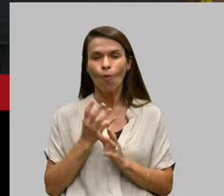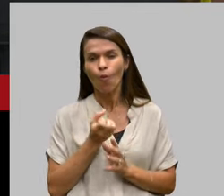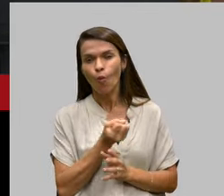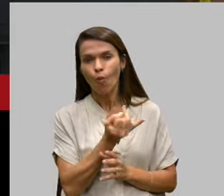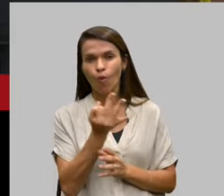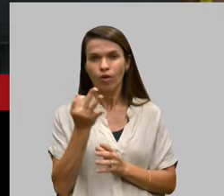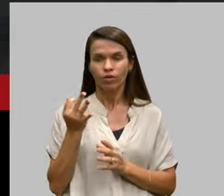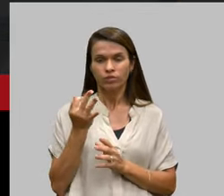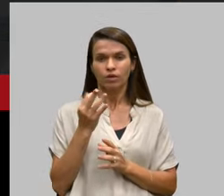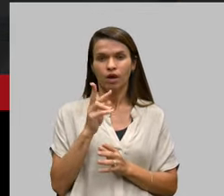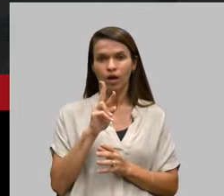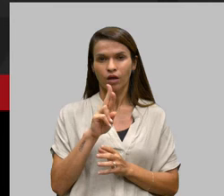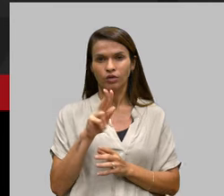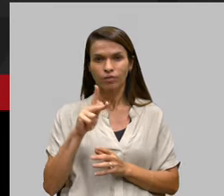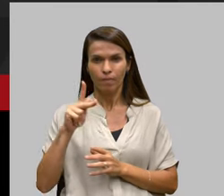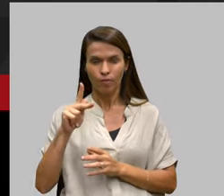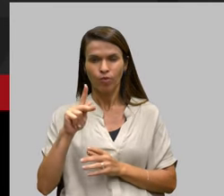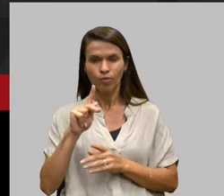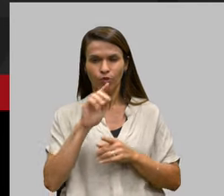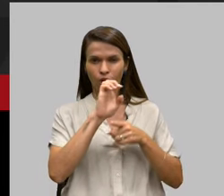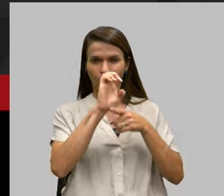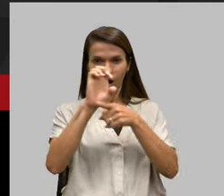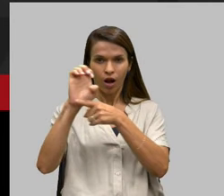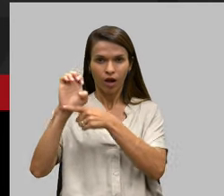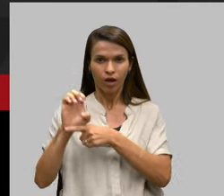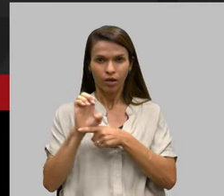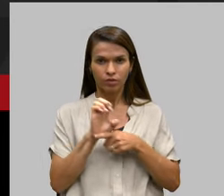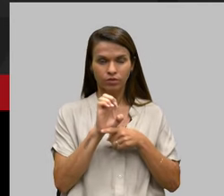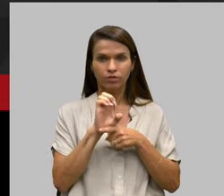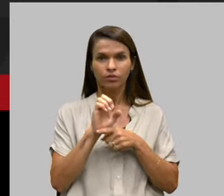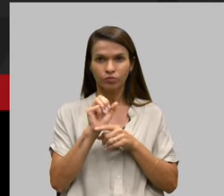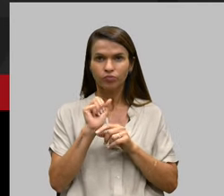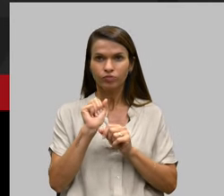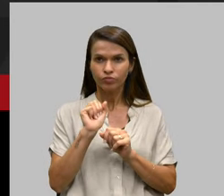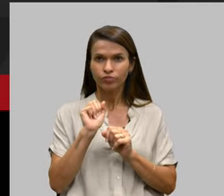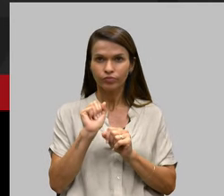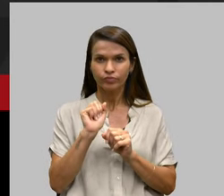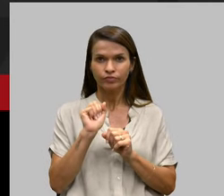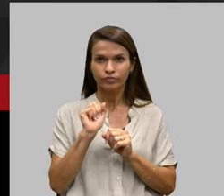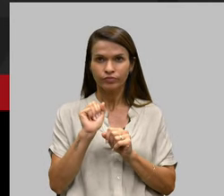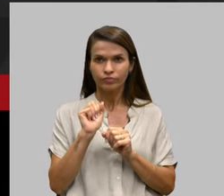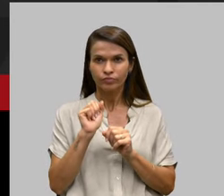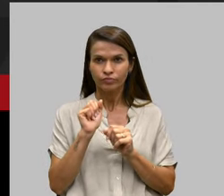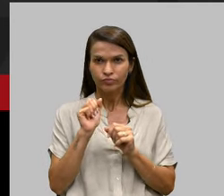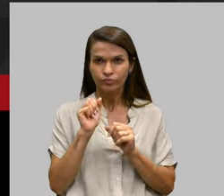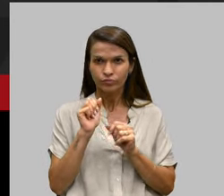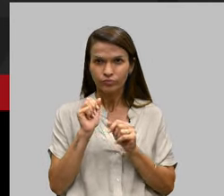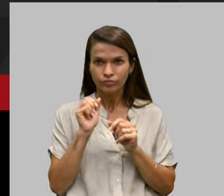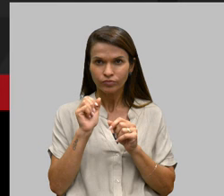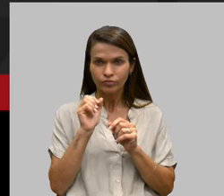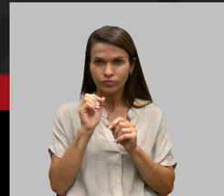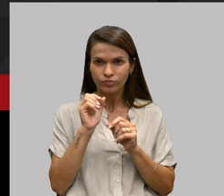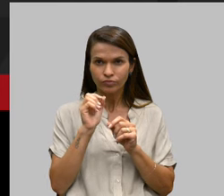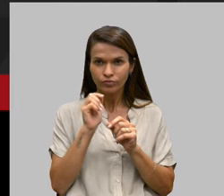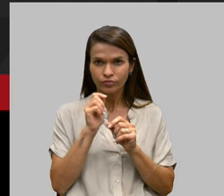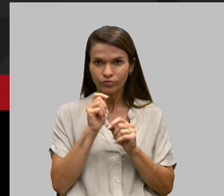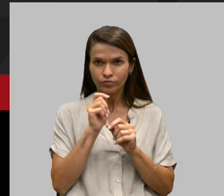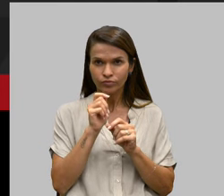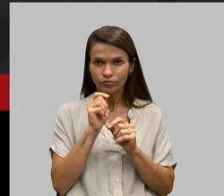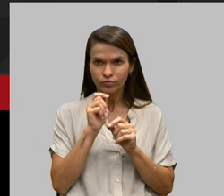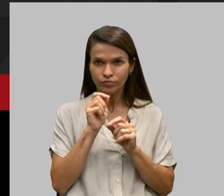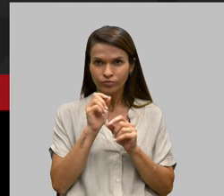e por estado Ah isso pode pode dar mais um é fazendo favor pode dar